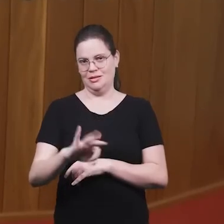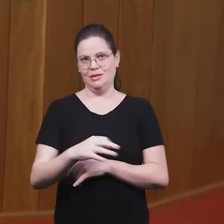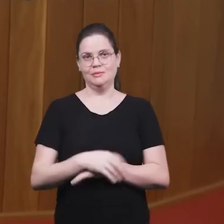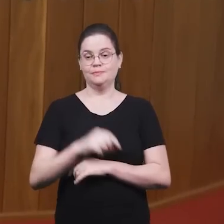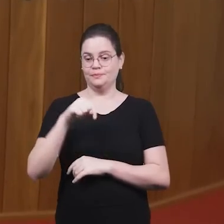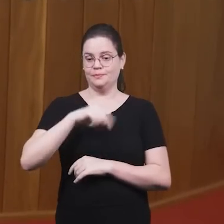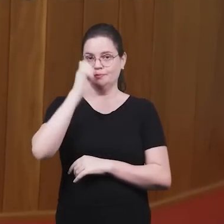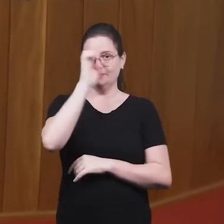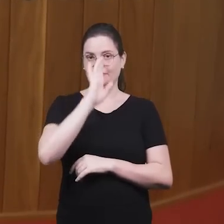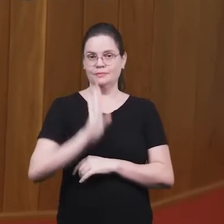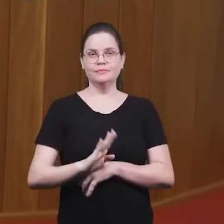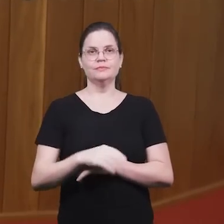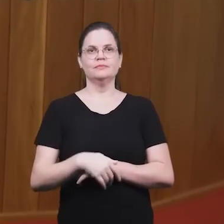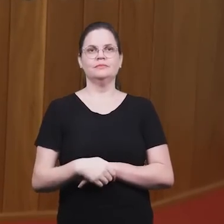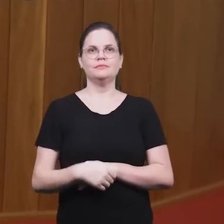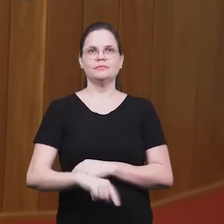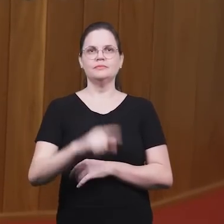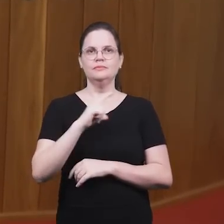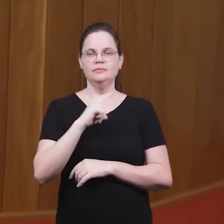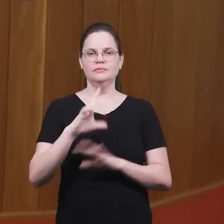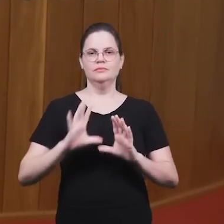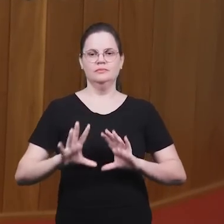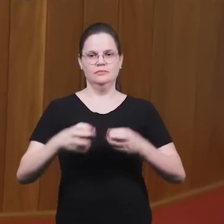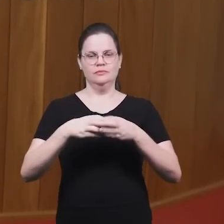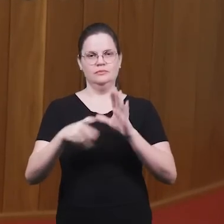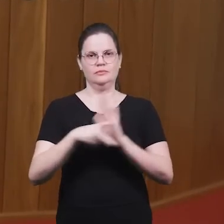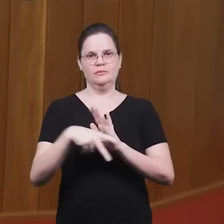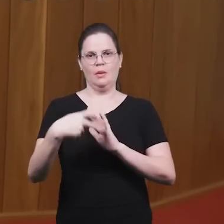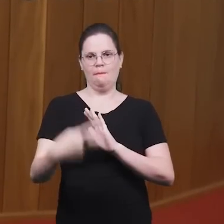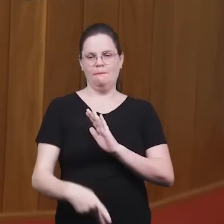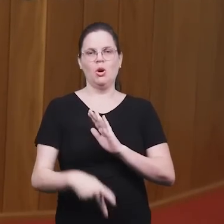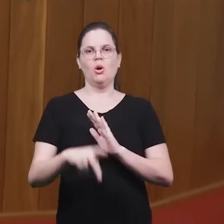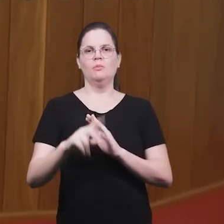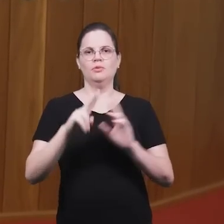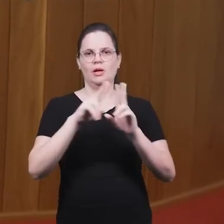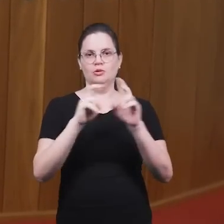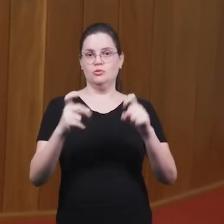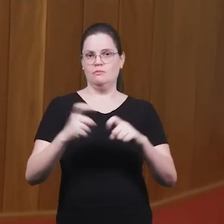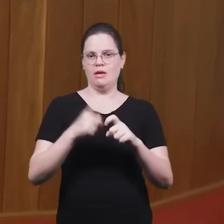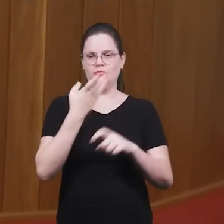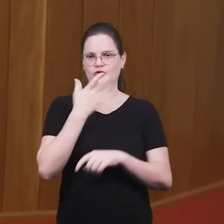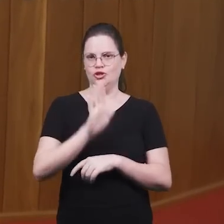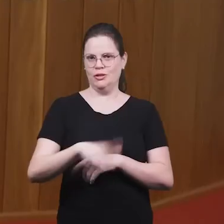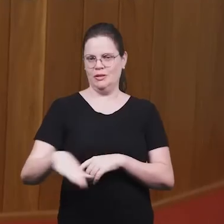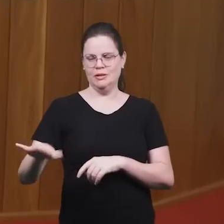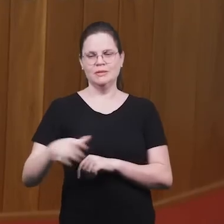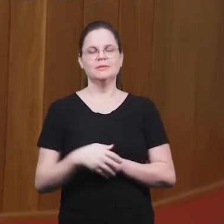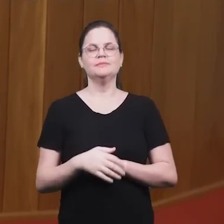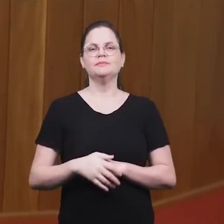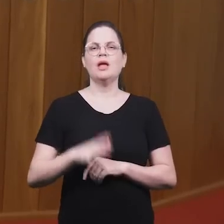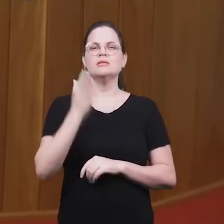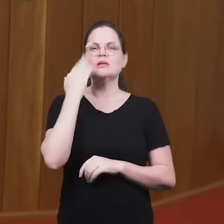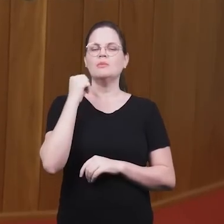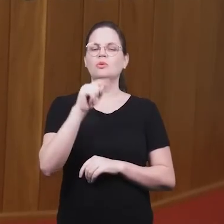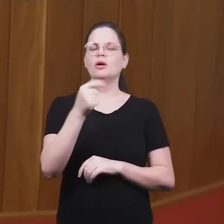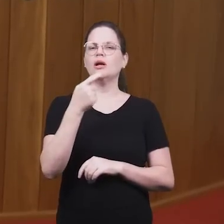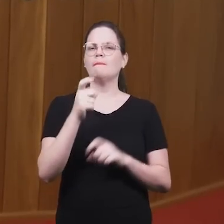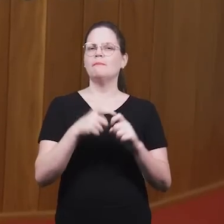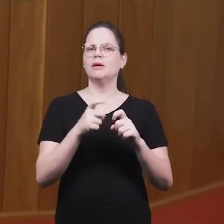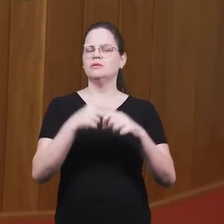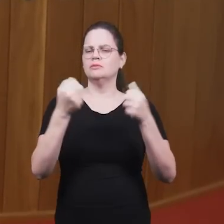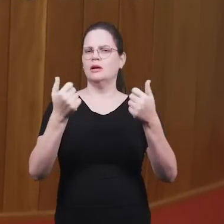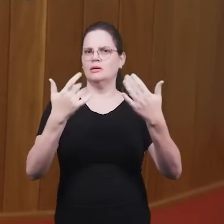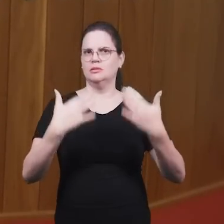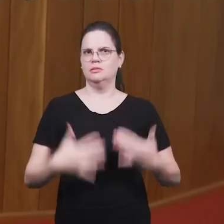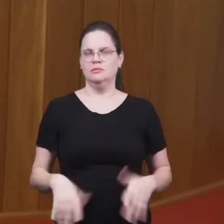Pediatra. E aqui no Brasil existe uma Sociedade Brasileira de Pediatria. E sabe o que os médicos